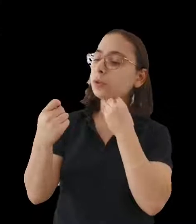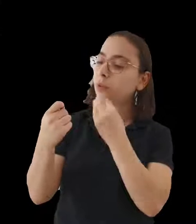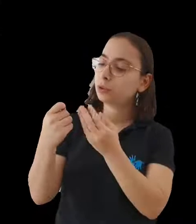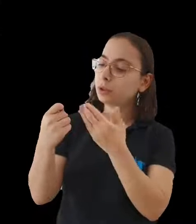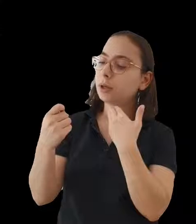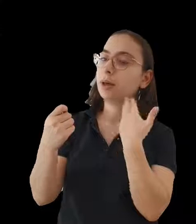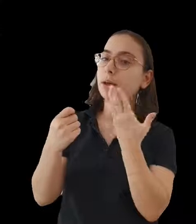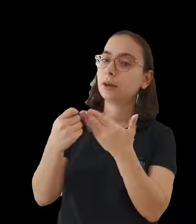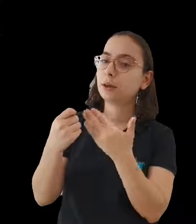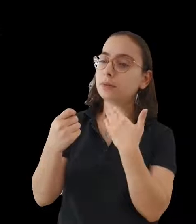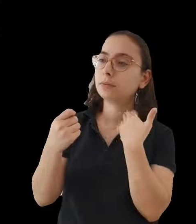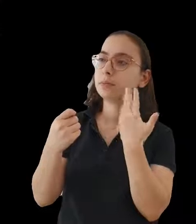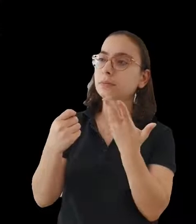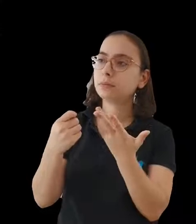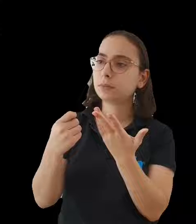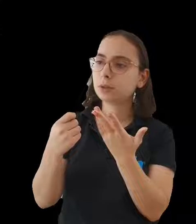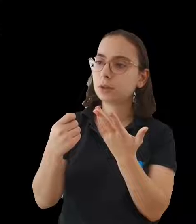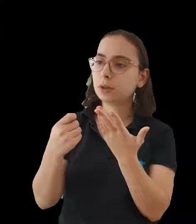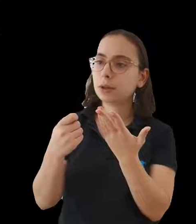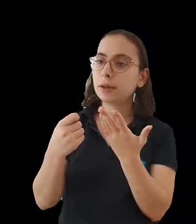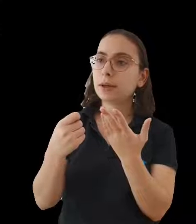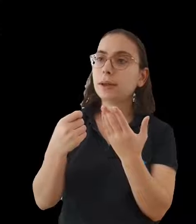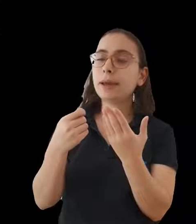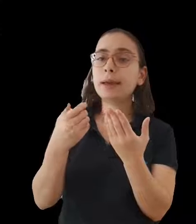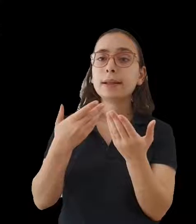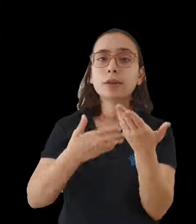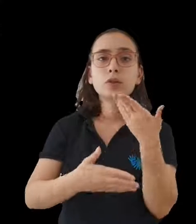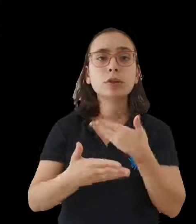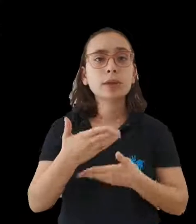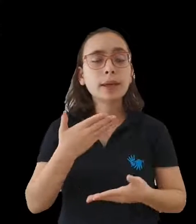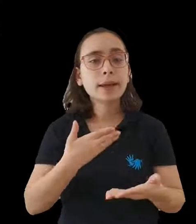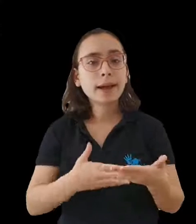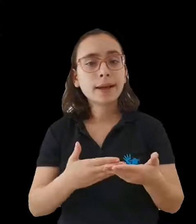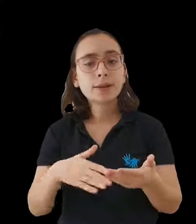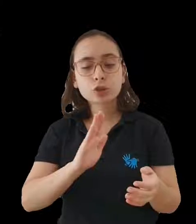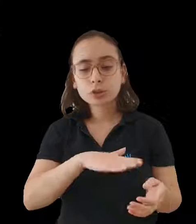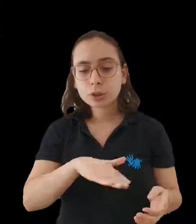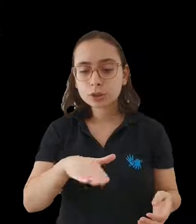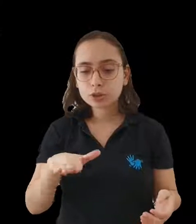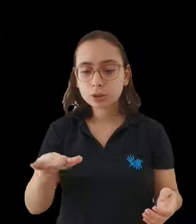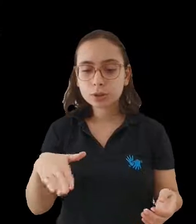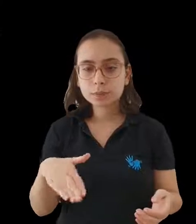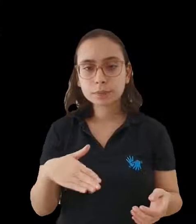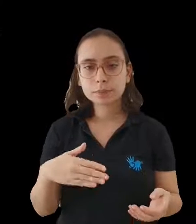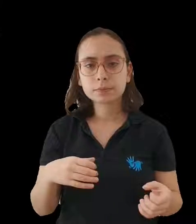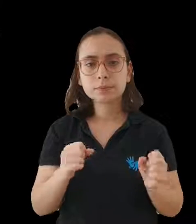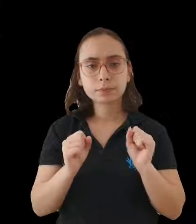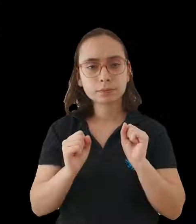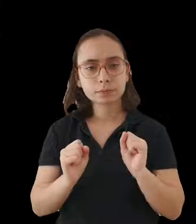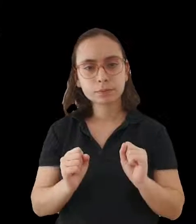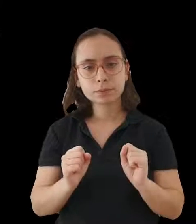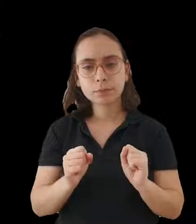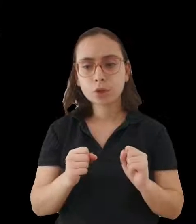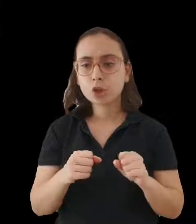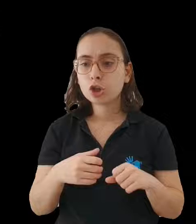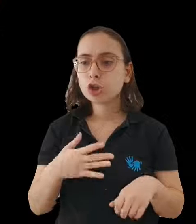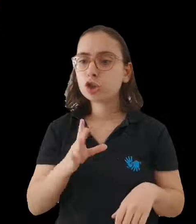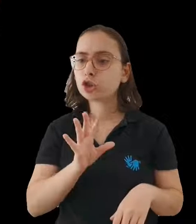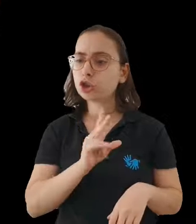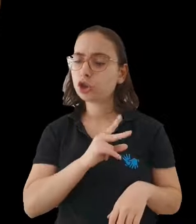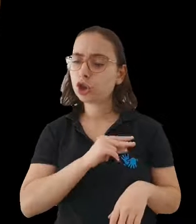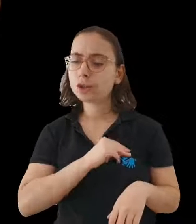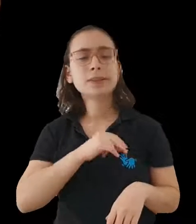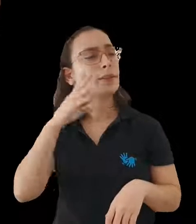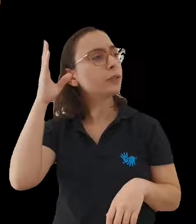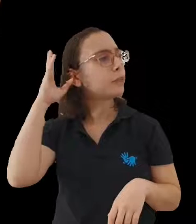e fazer com que ele interaja com as crianças, né? Uma coisa que pode dar certo é falar assim: nossa, como seu cabelo é bonito,